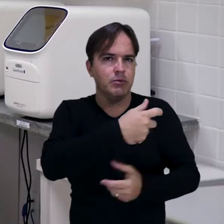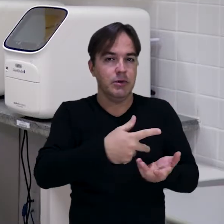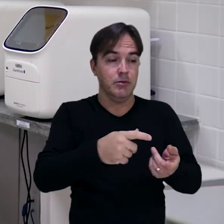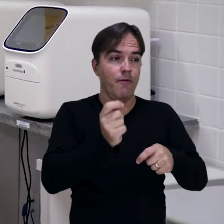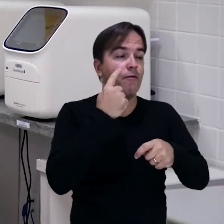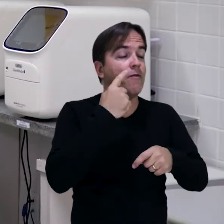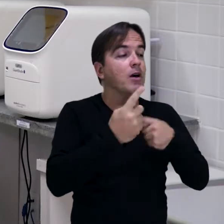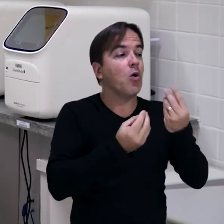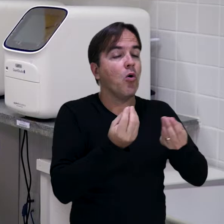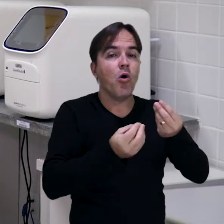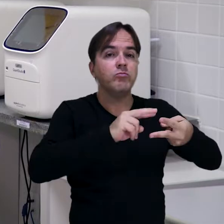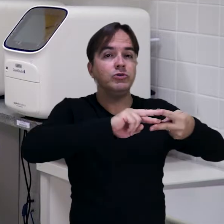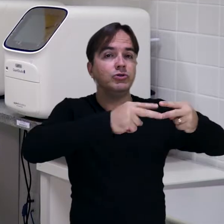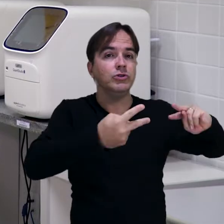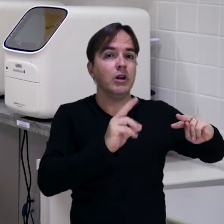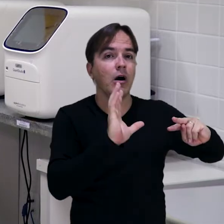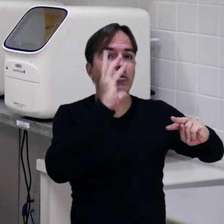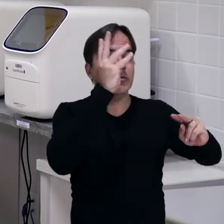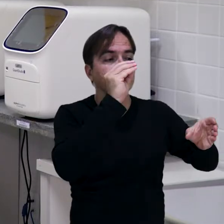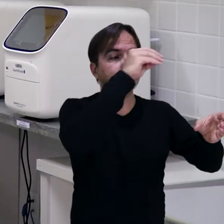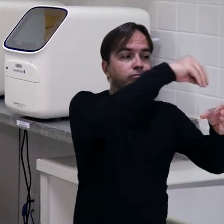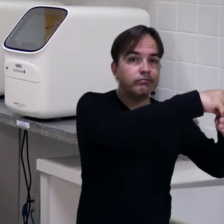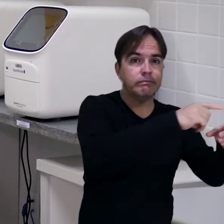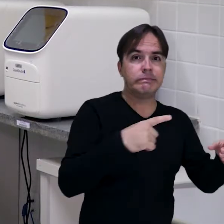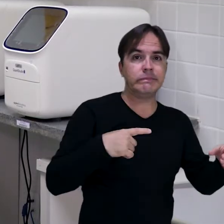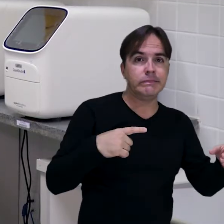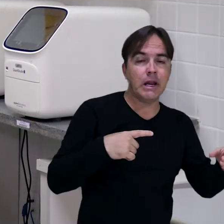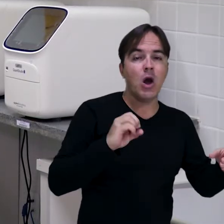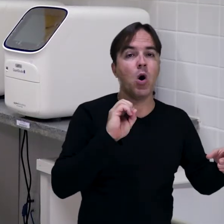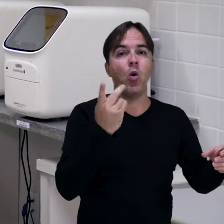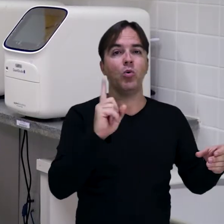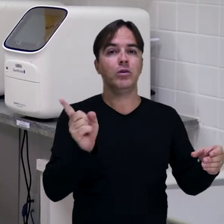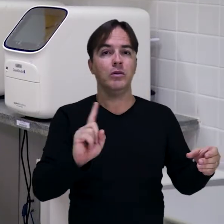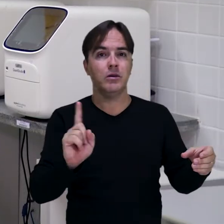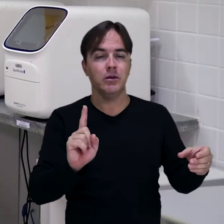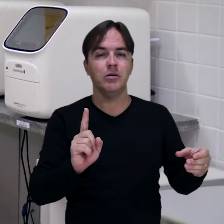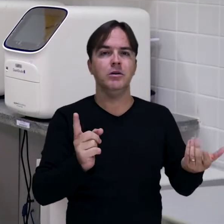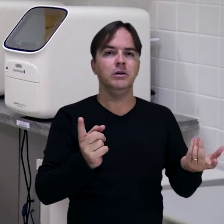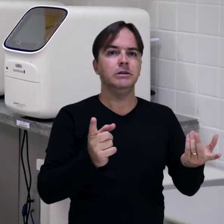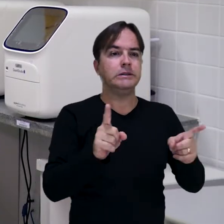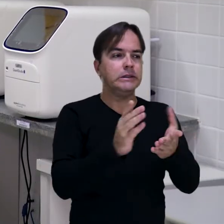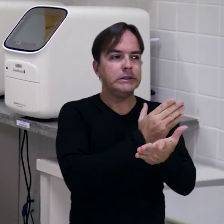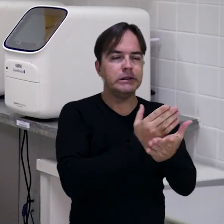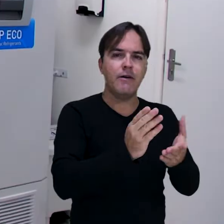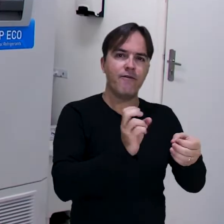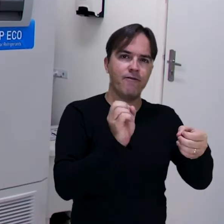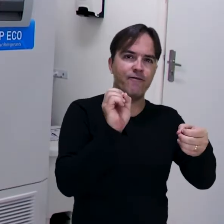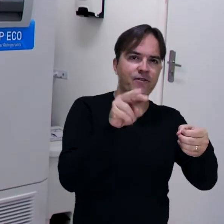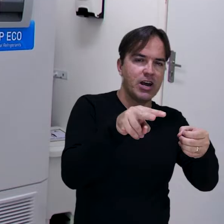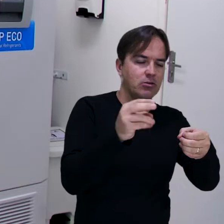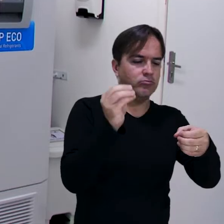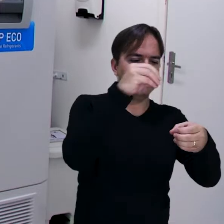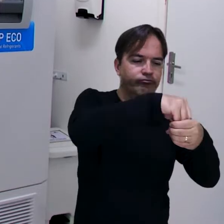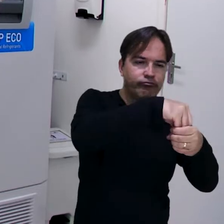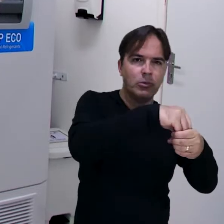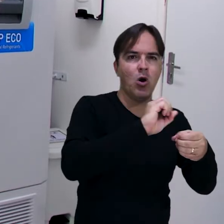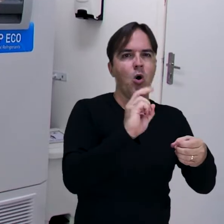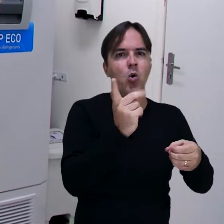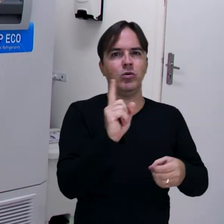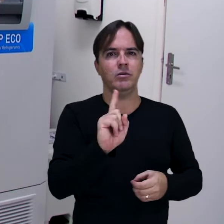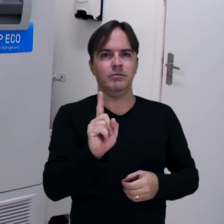genéticos, mutações presentes em genes importantes envolvidos com a entrada do vírus dentro da célula. Essas amostras elas